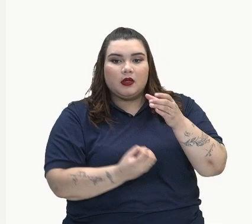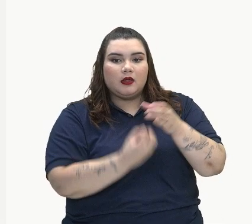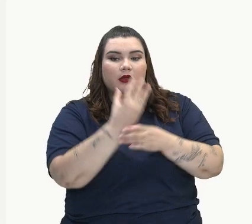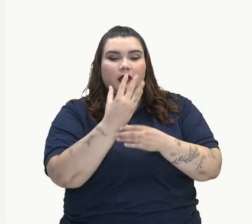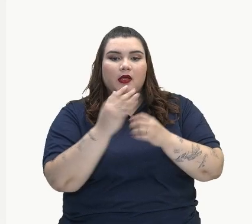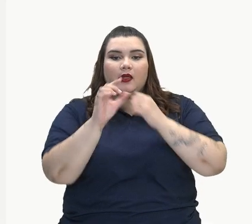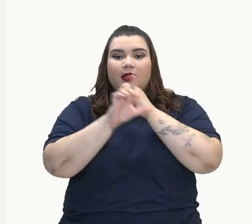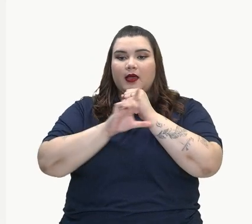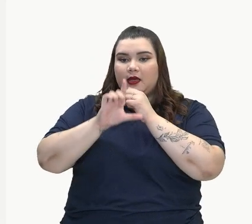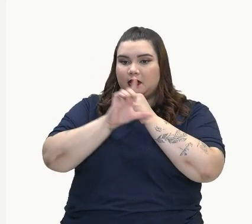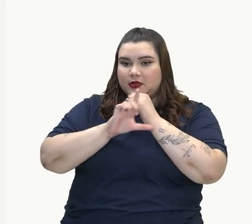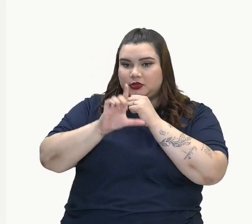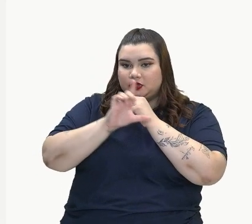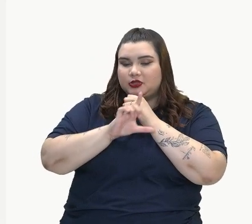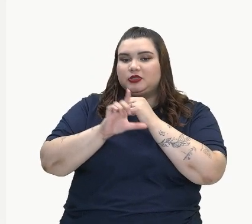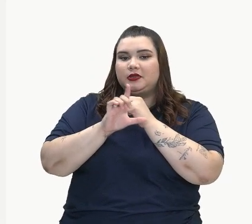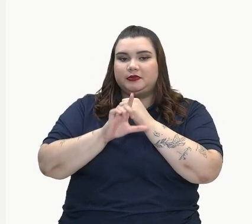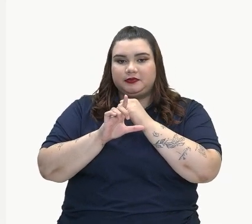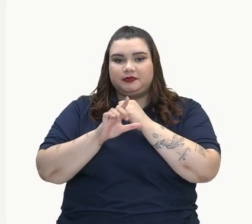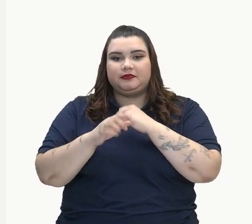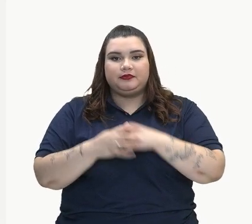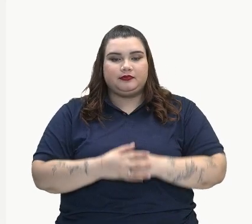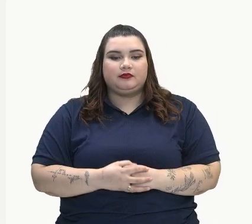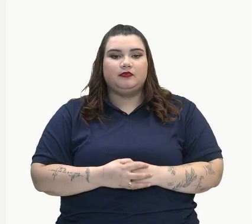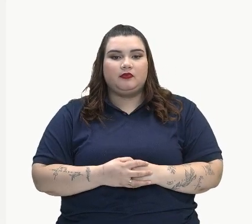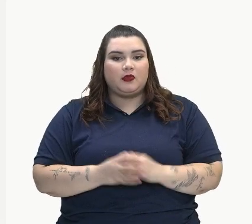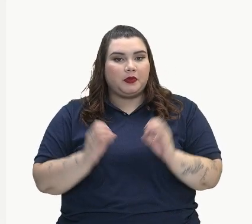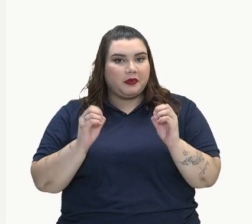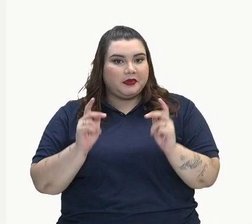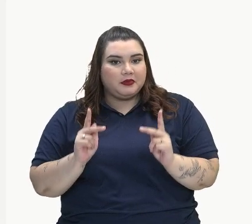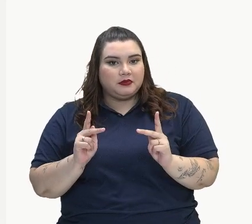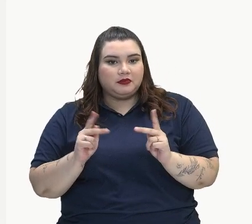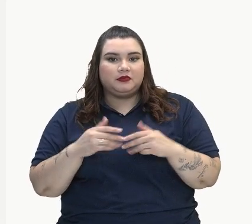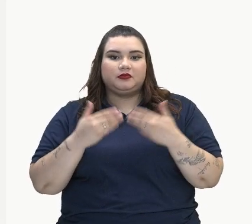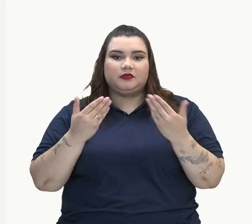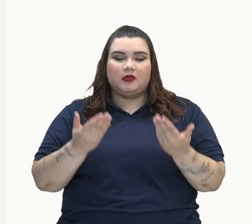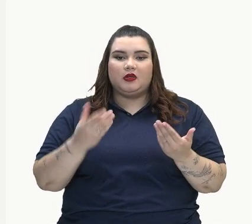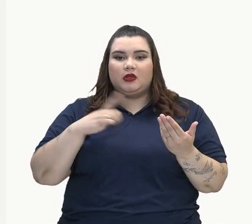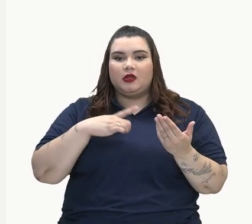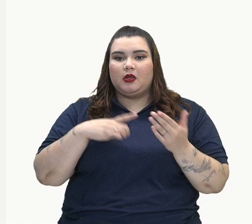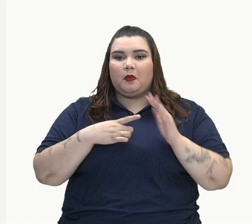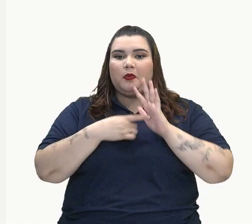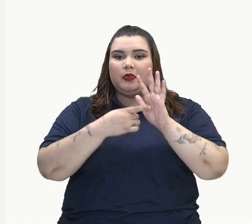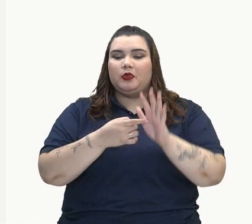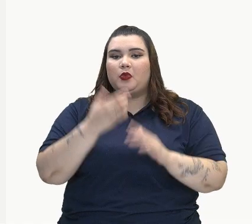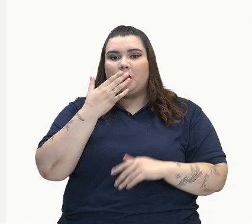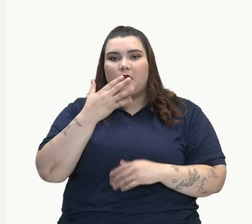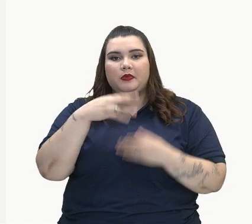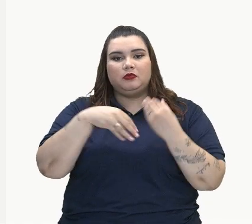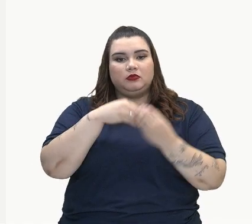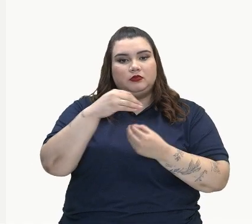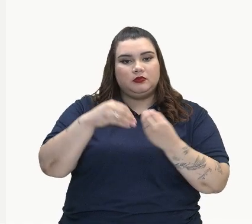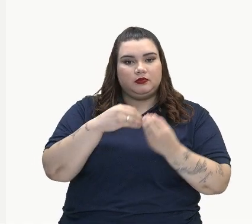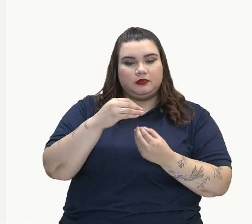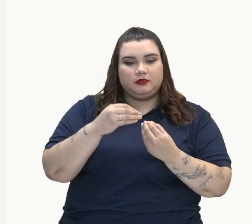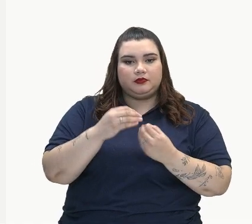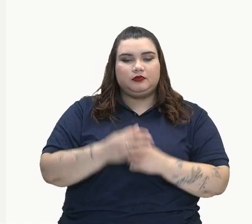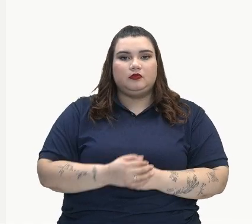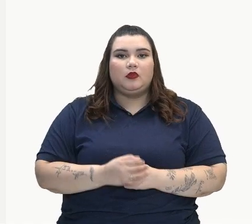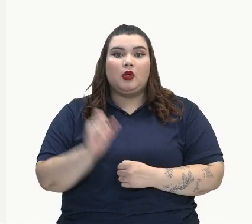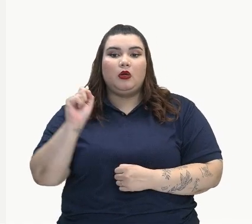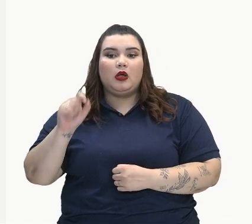vai dar o quê? O laranja, certo? Então, nós temos aqui também essa mistura. E